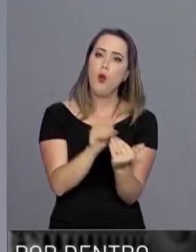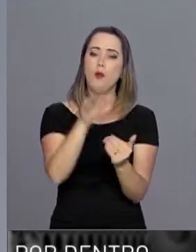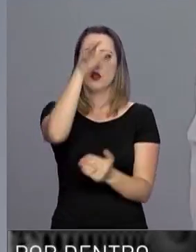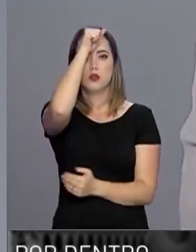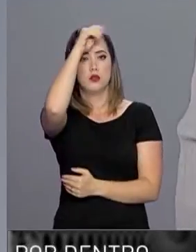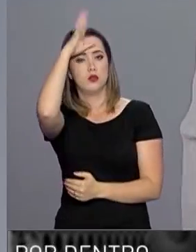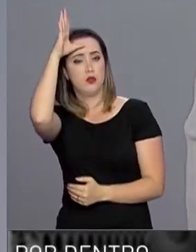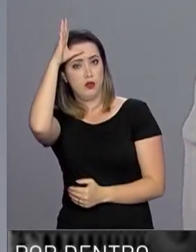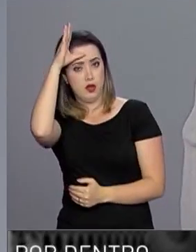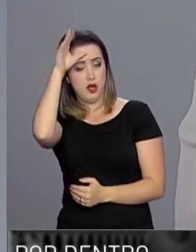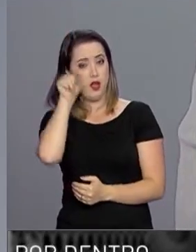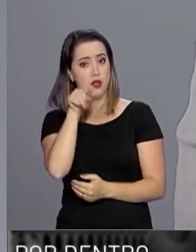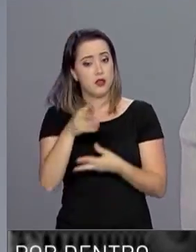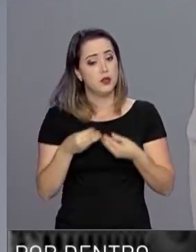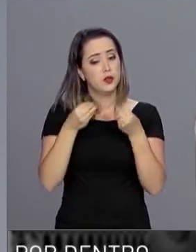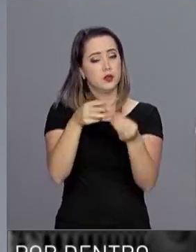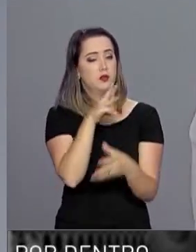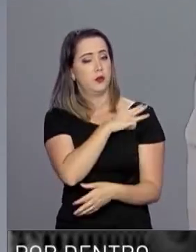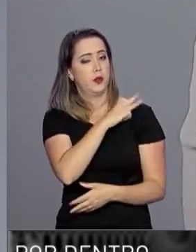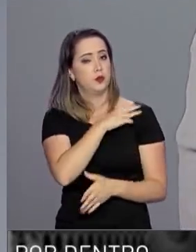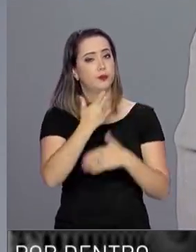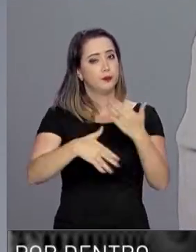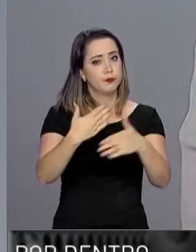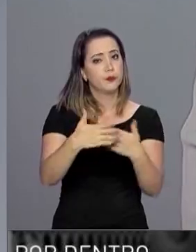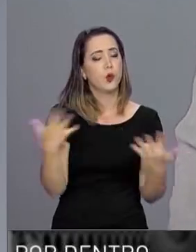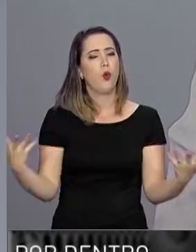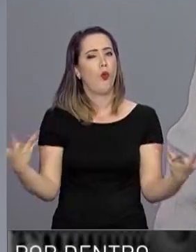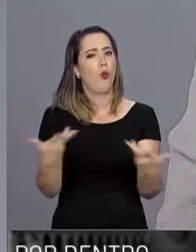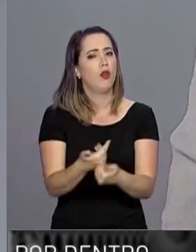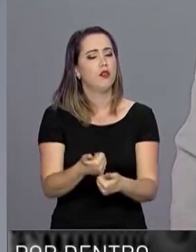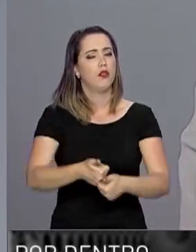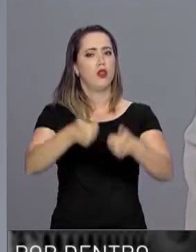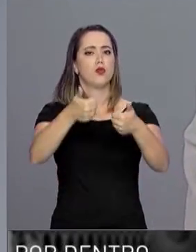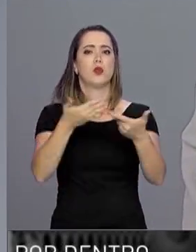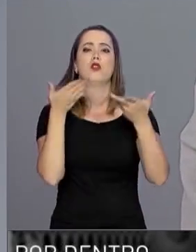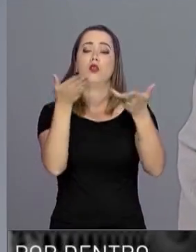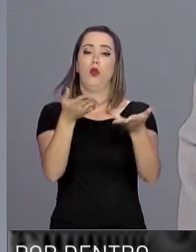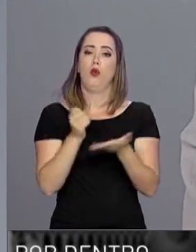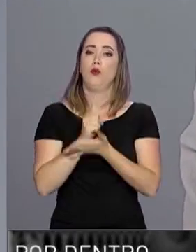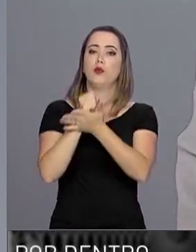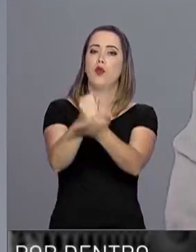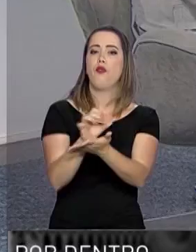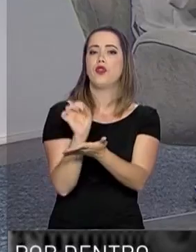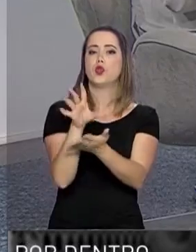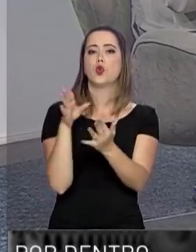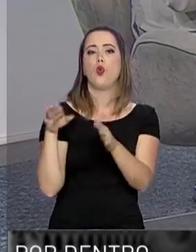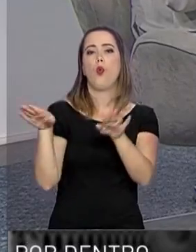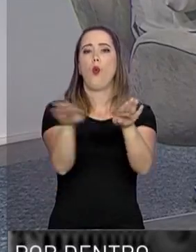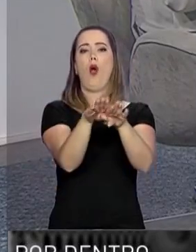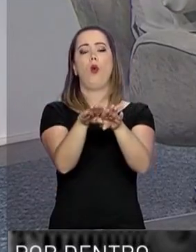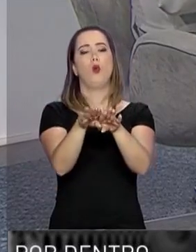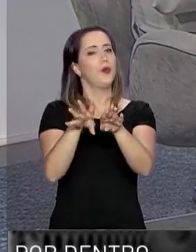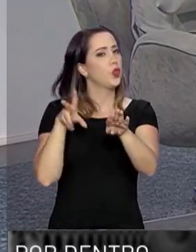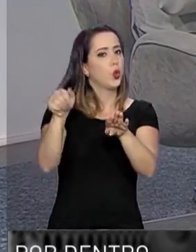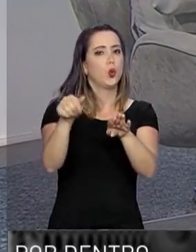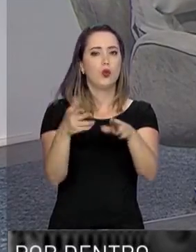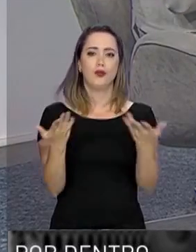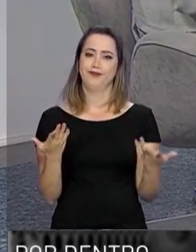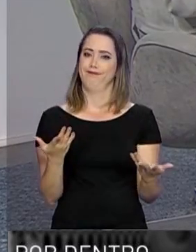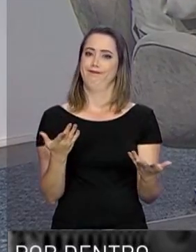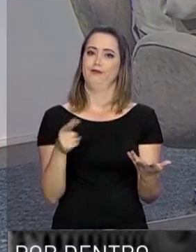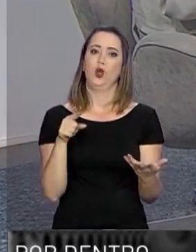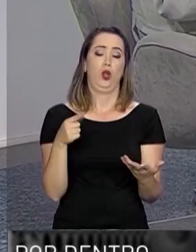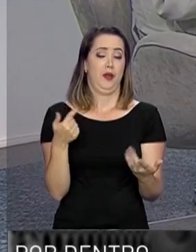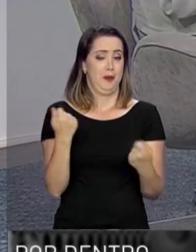alfabetização, trazer o ensino médio, um processo de qualidade, não é oferecendo tudo igual para todos os jovens que a gente vai